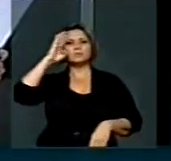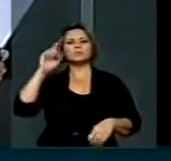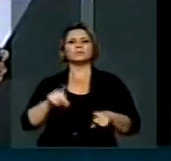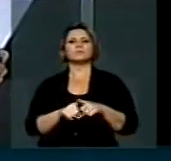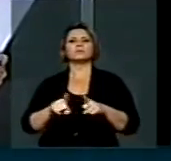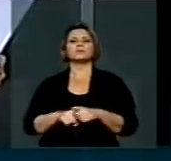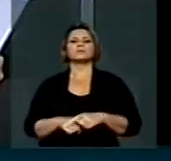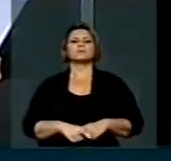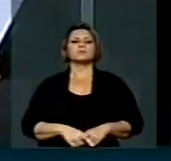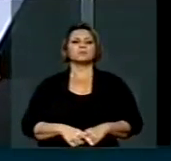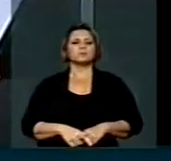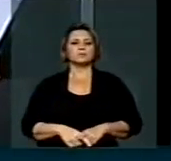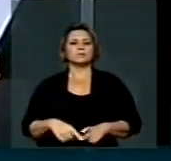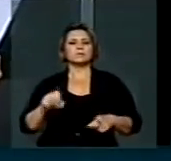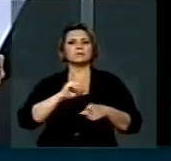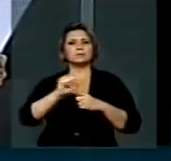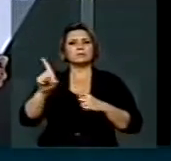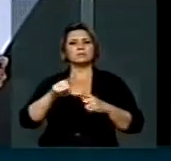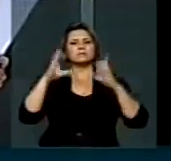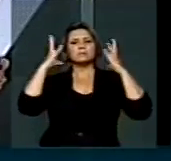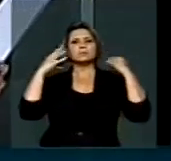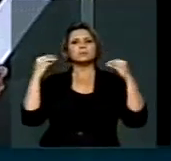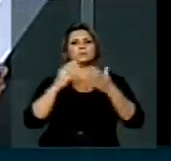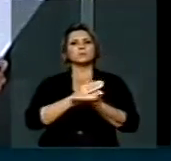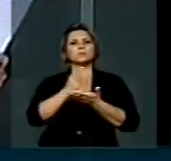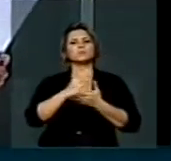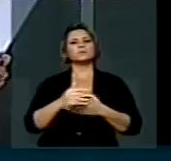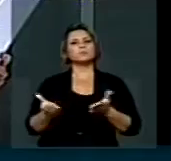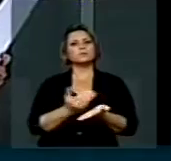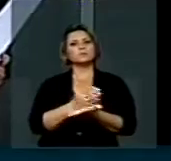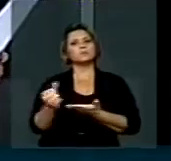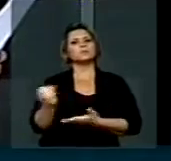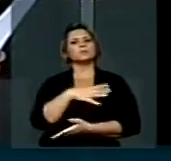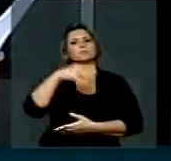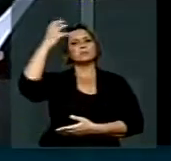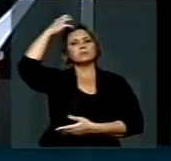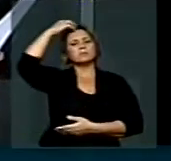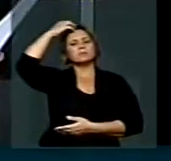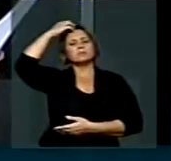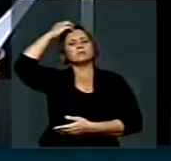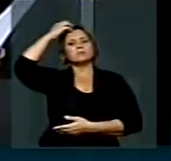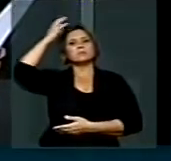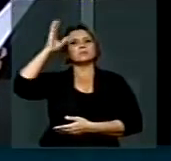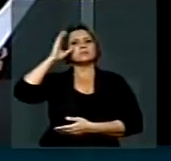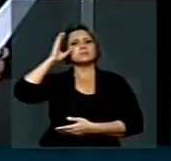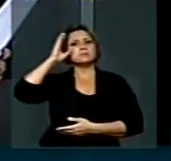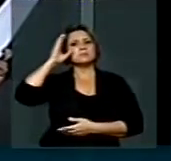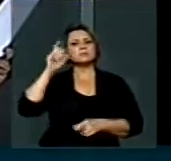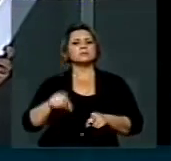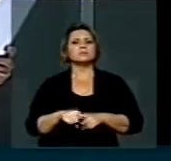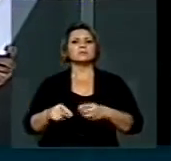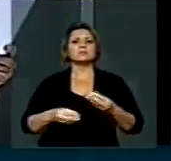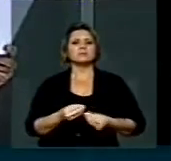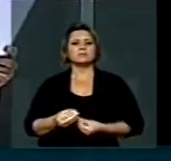Shen Gong expulsa os holandeses e estabelece um novo reino, o Império Chinês da